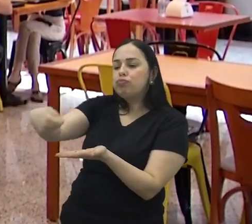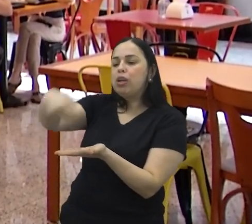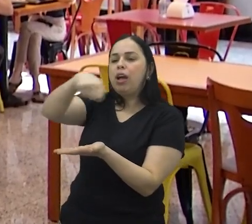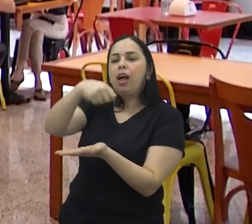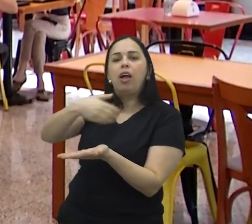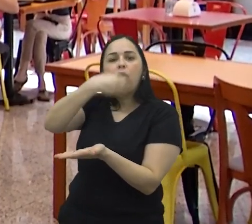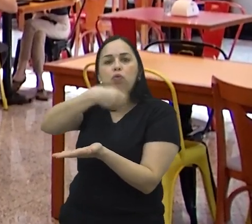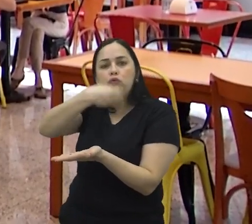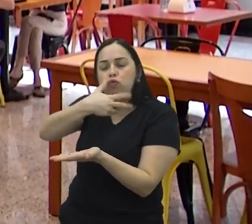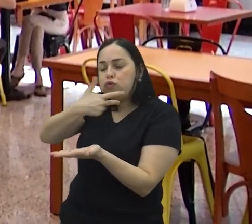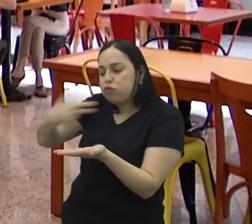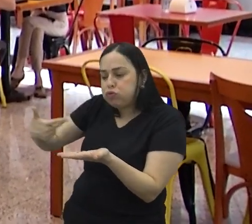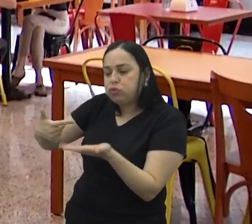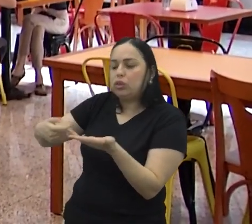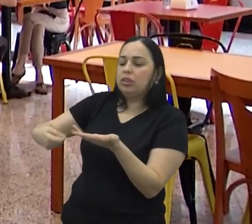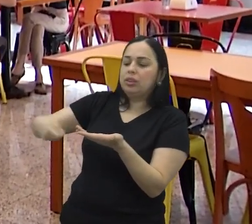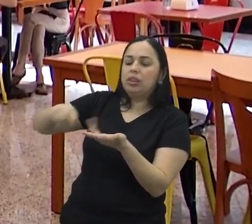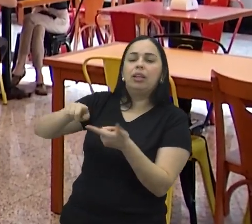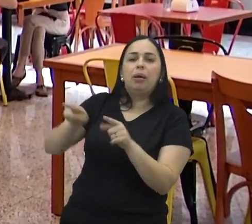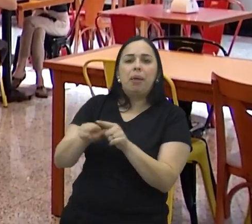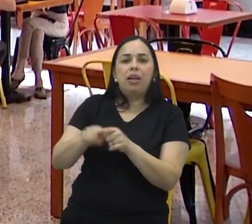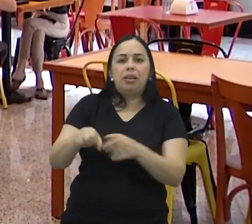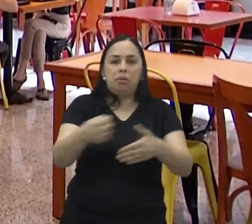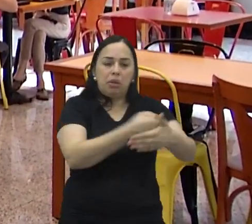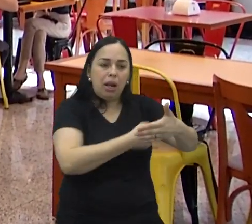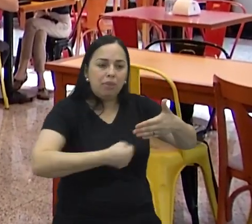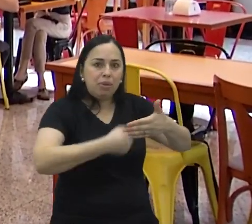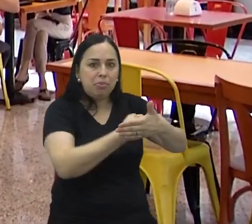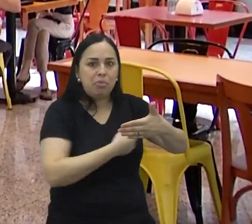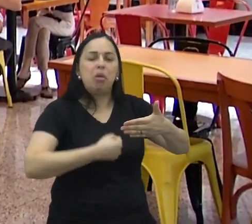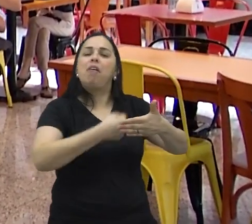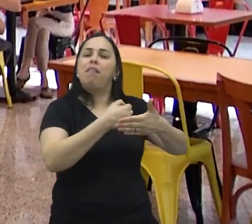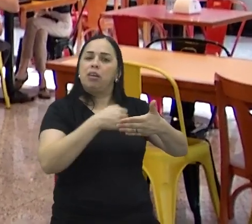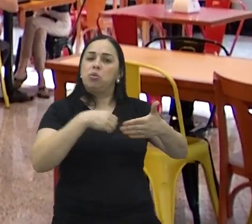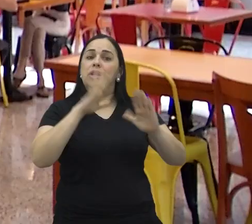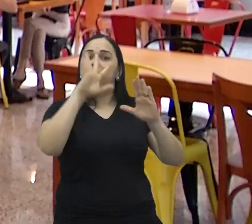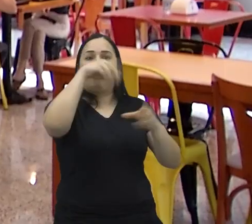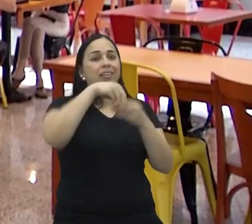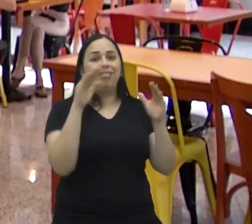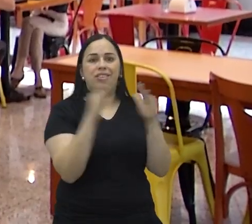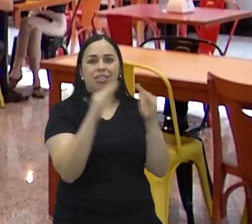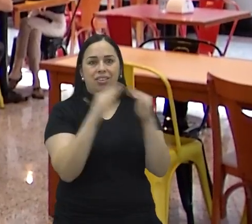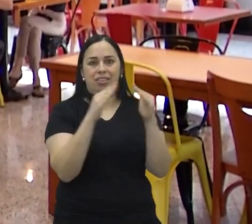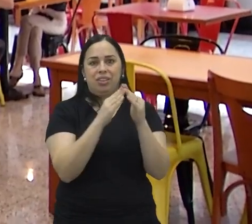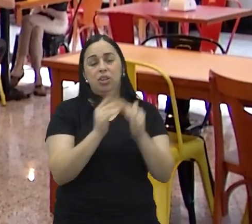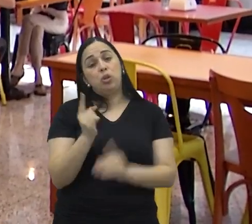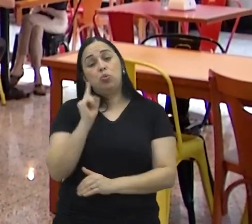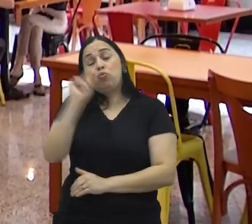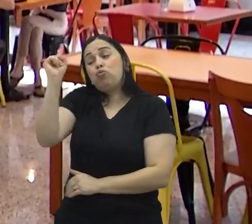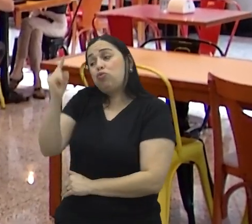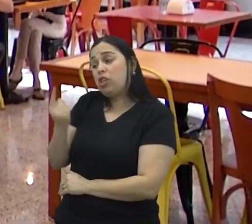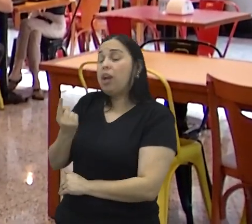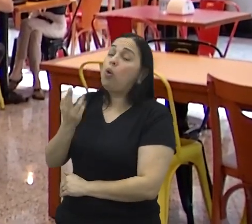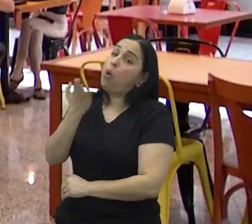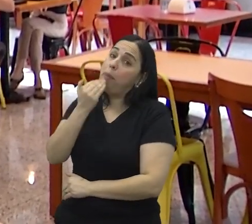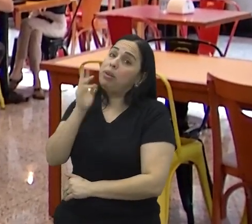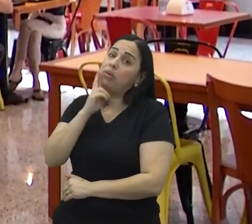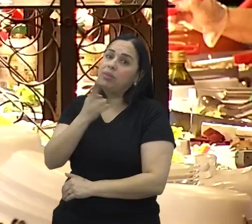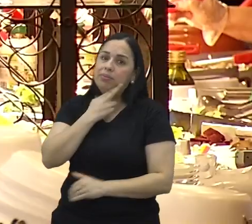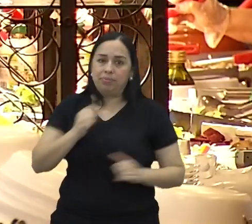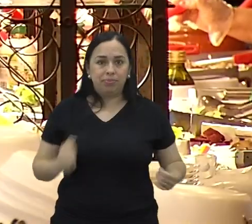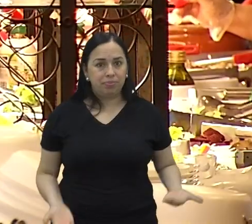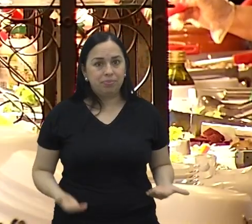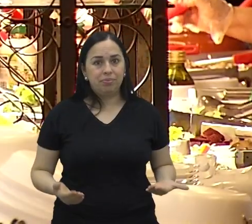da época, certo? E faz em casa 3, 4 vezes por dia da semana e uma vez por semana